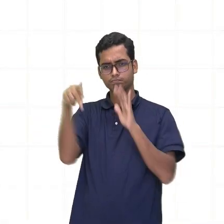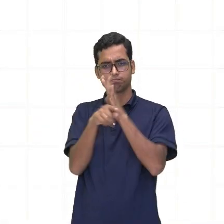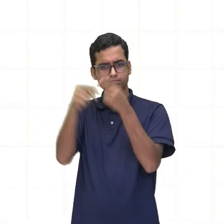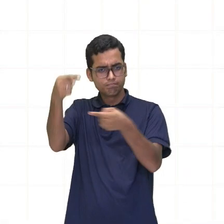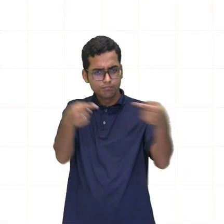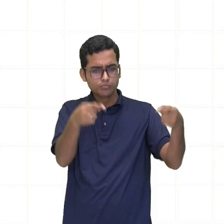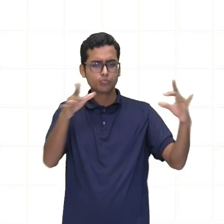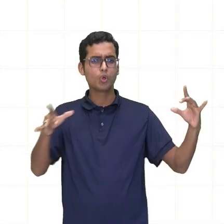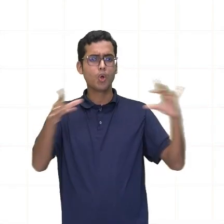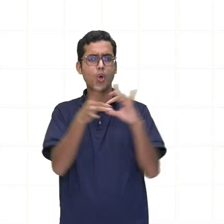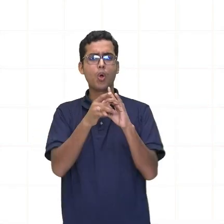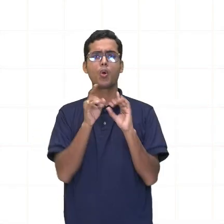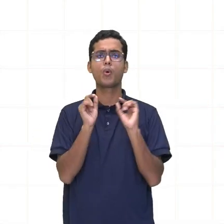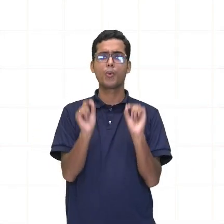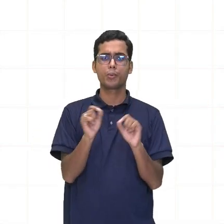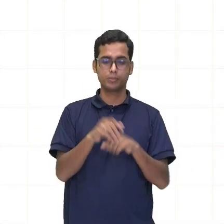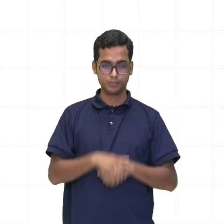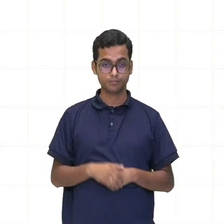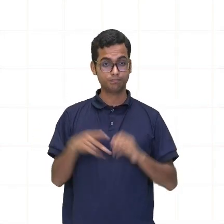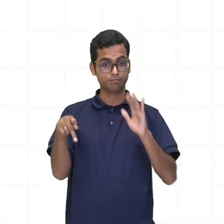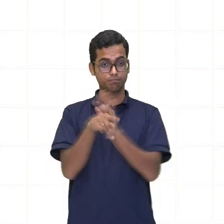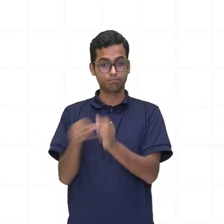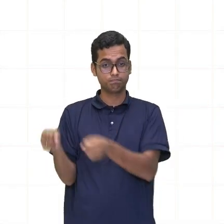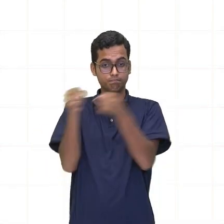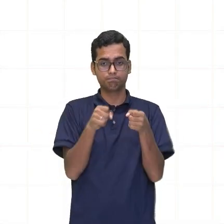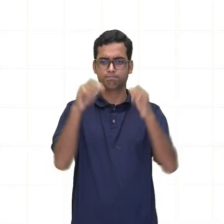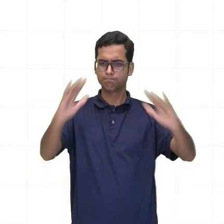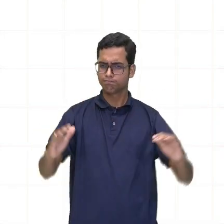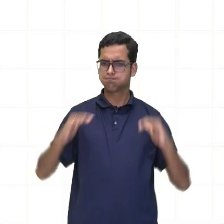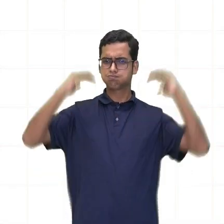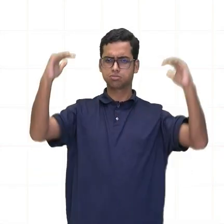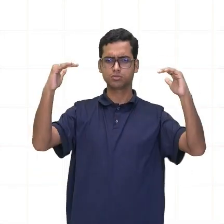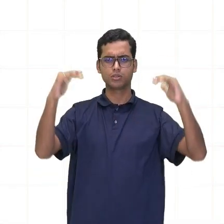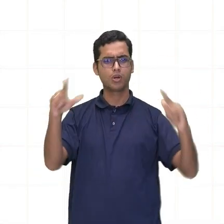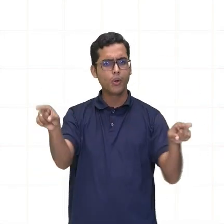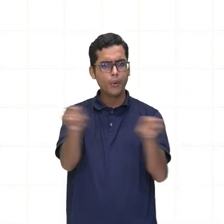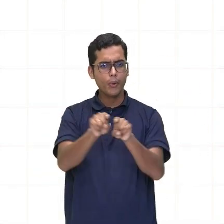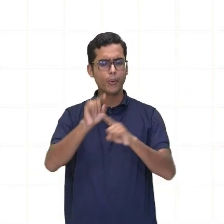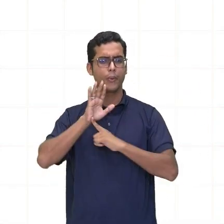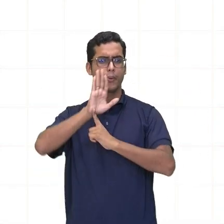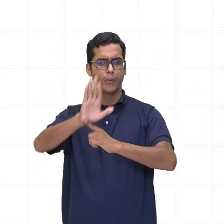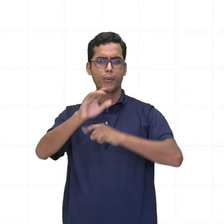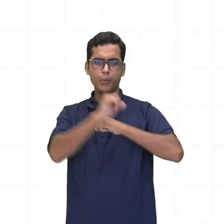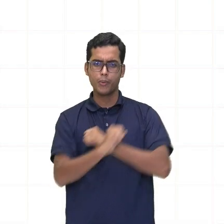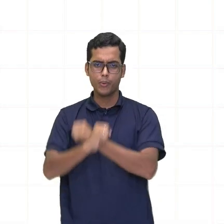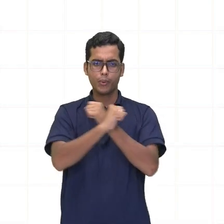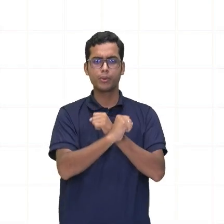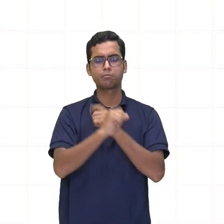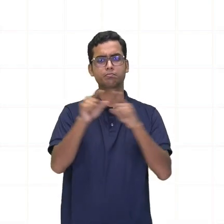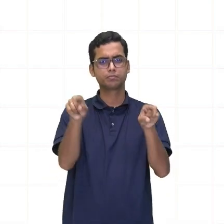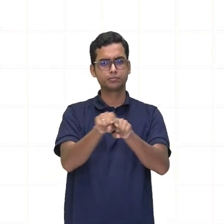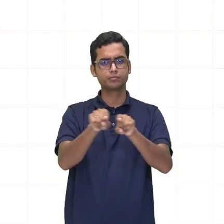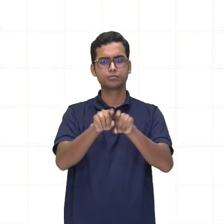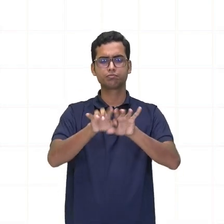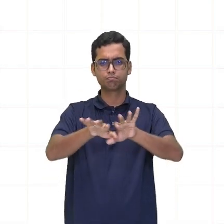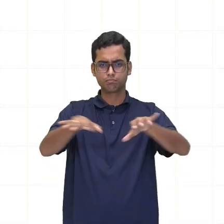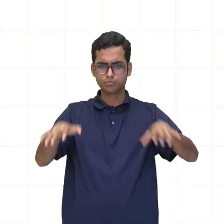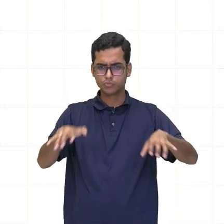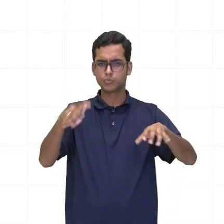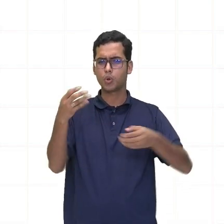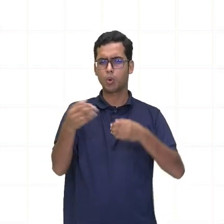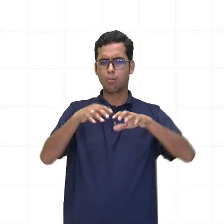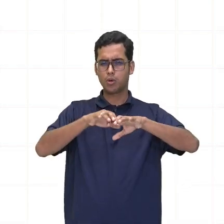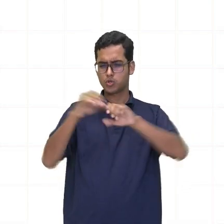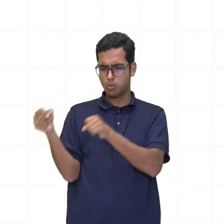está ligada à questão da soberania. Defende a indivisibilidade da soberania. Como